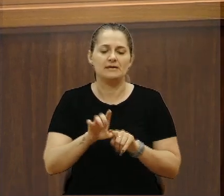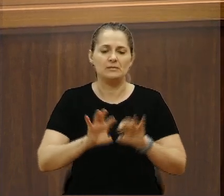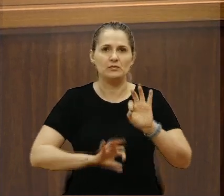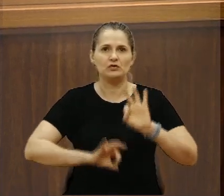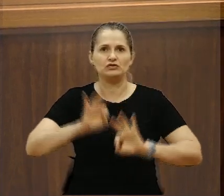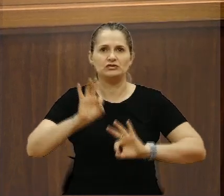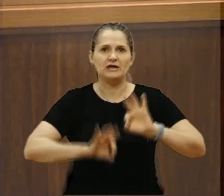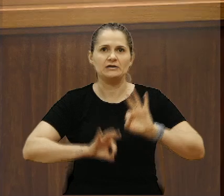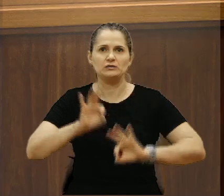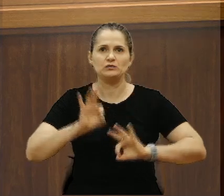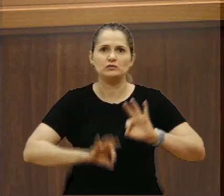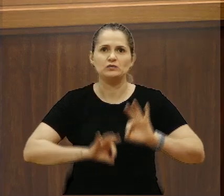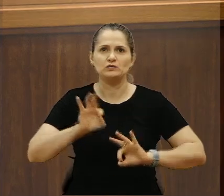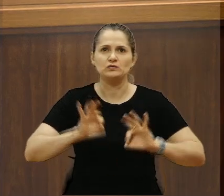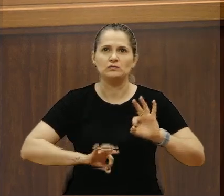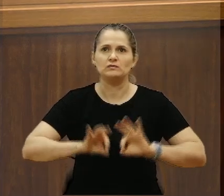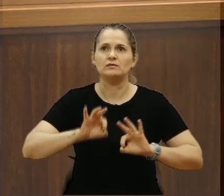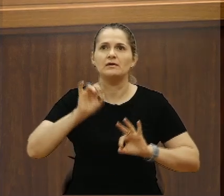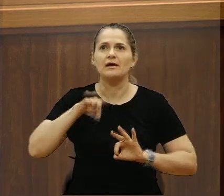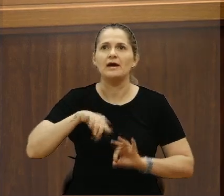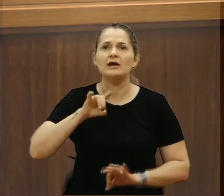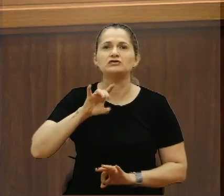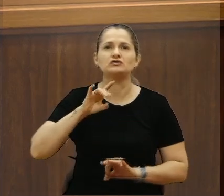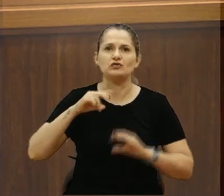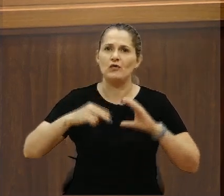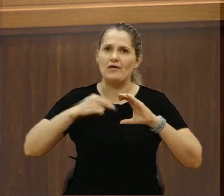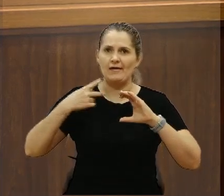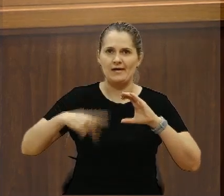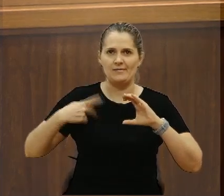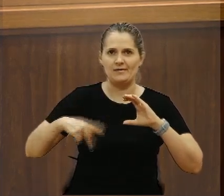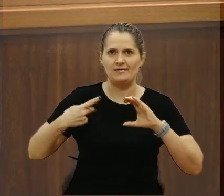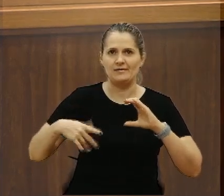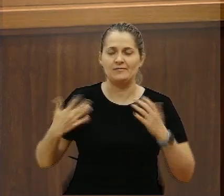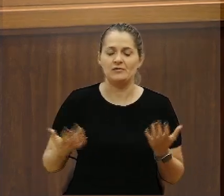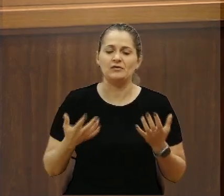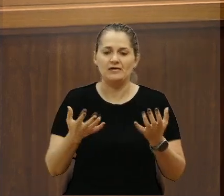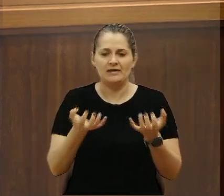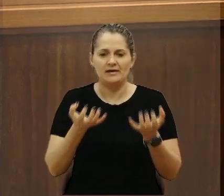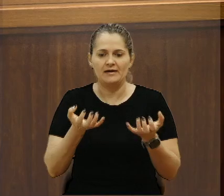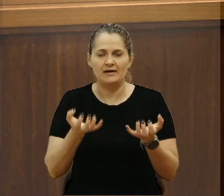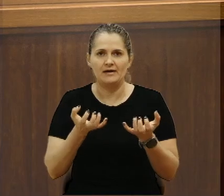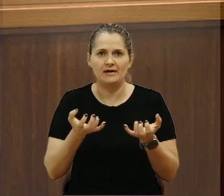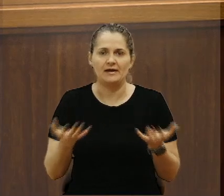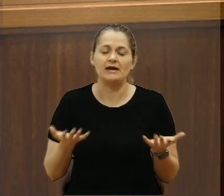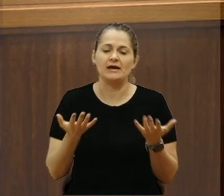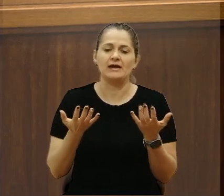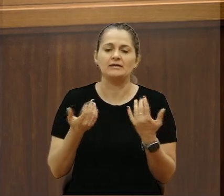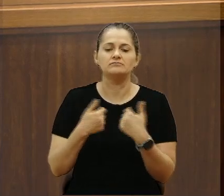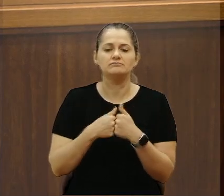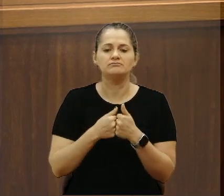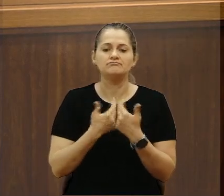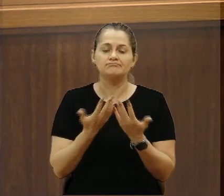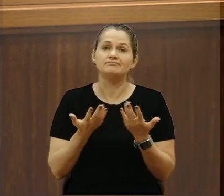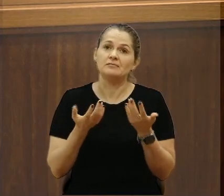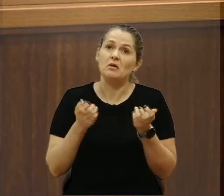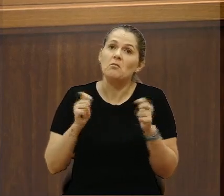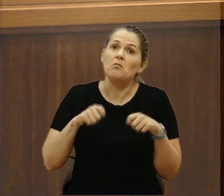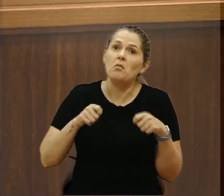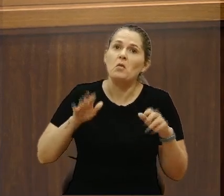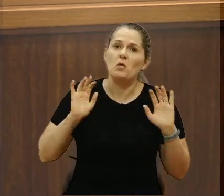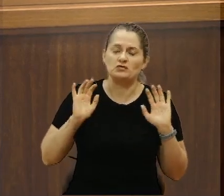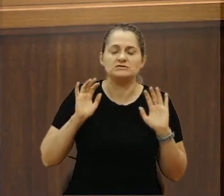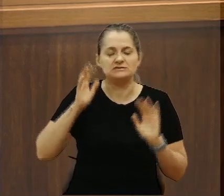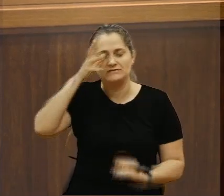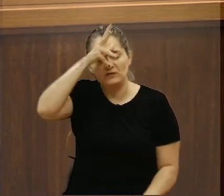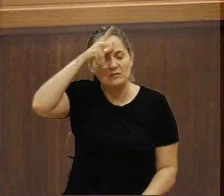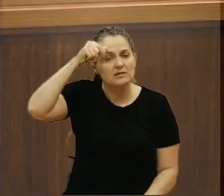projeto que é só para a Câmara de Vereadores, queremos que talvez a Prefeitura